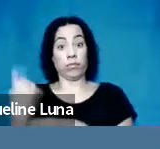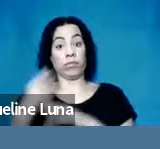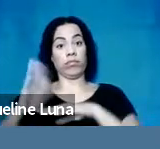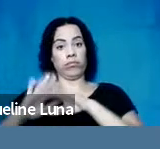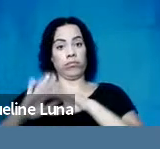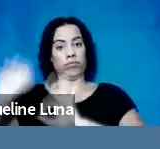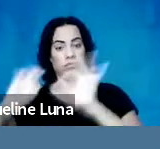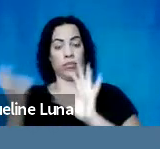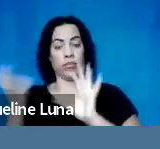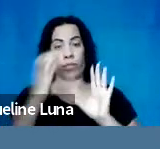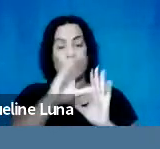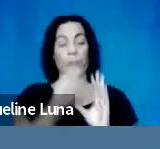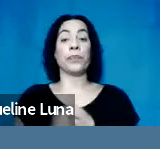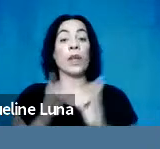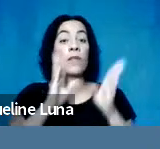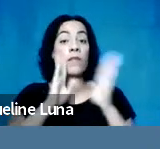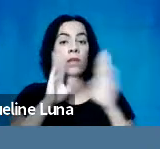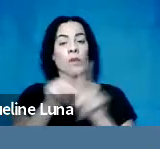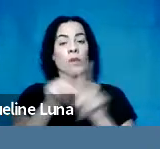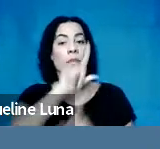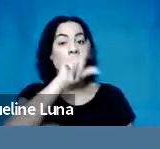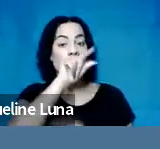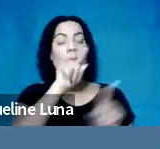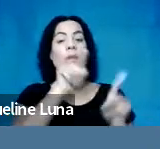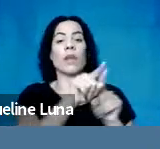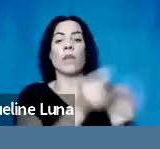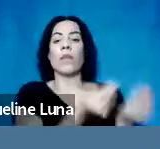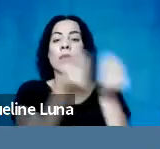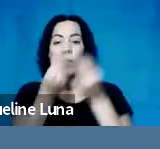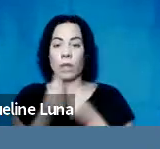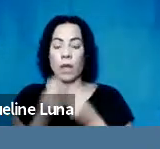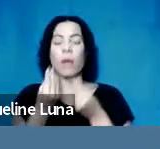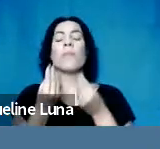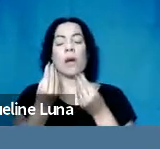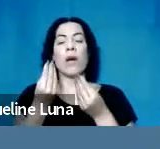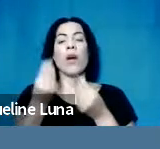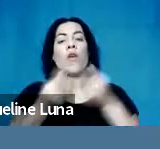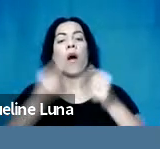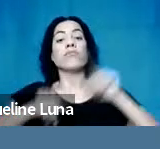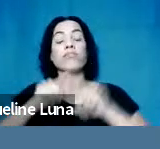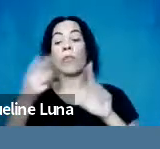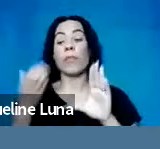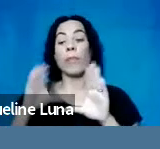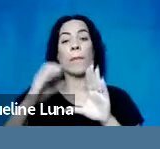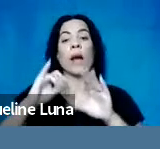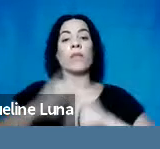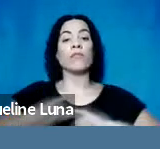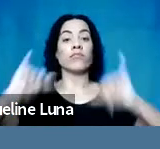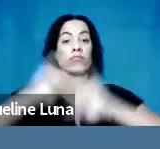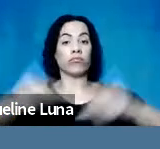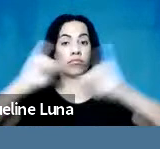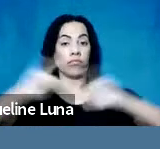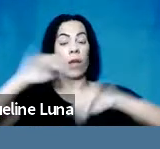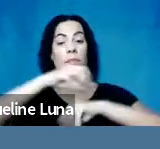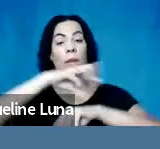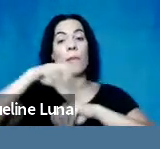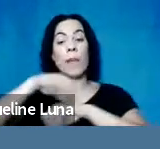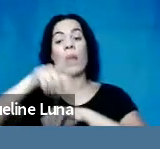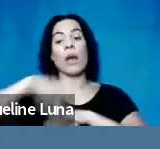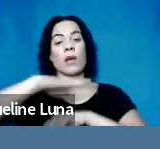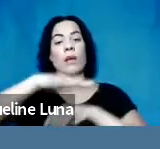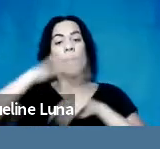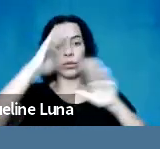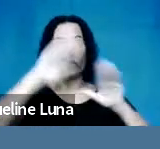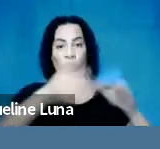páginas. Facebook e Twitter também ofereceram recursos para distribuição de notícias sobre serviços para esses públicos específicos, a